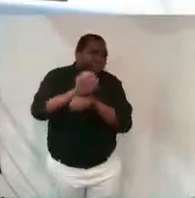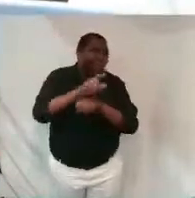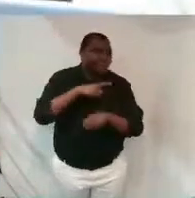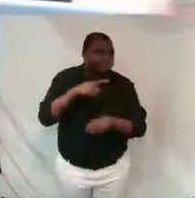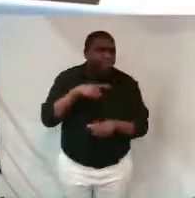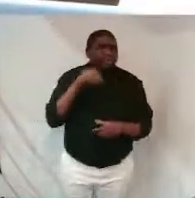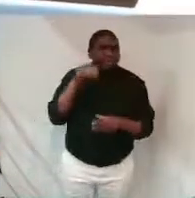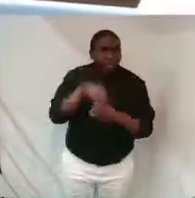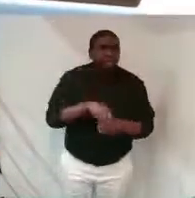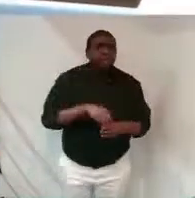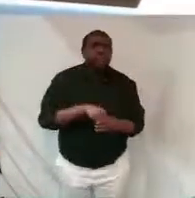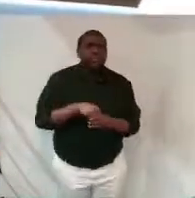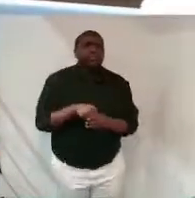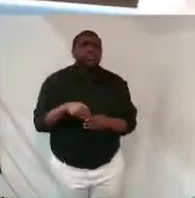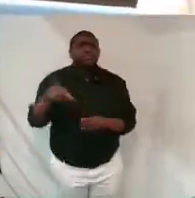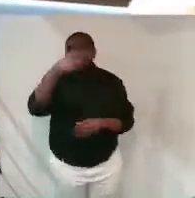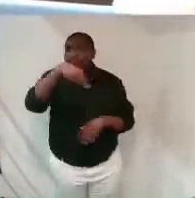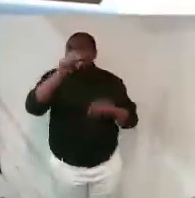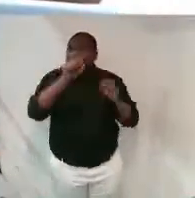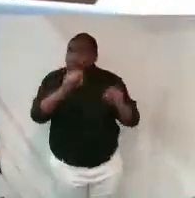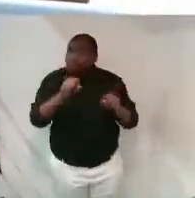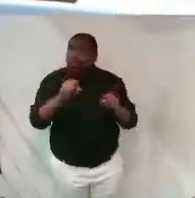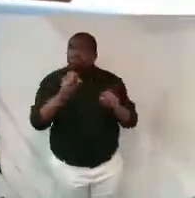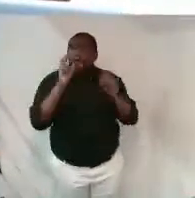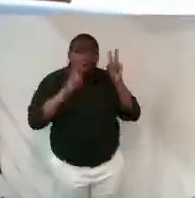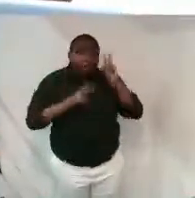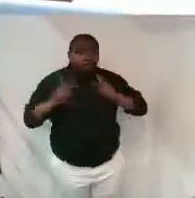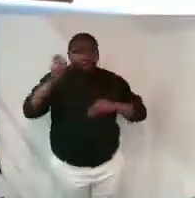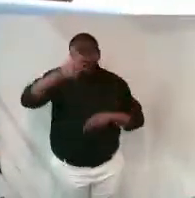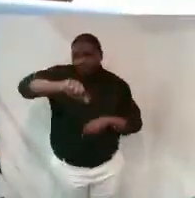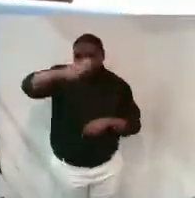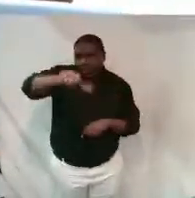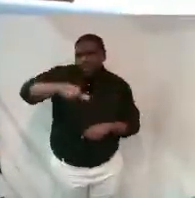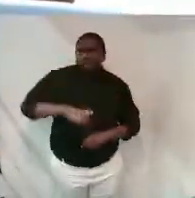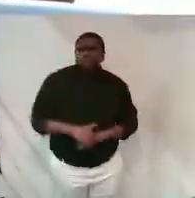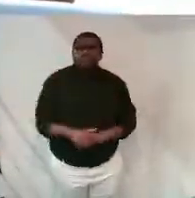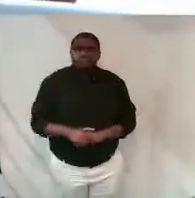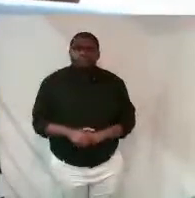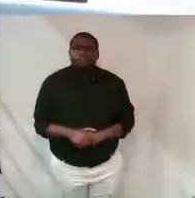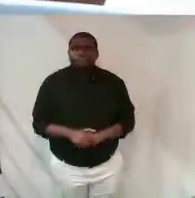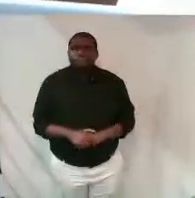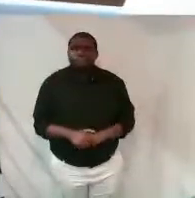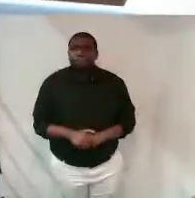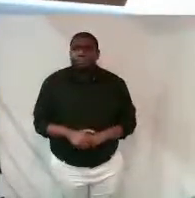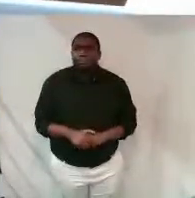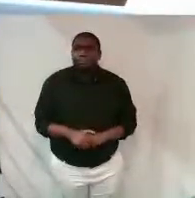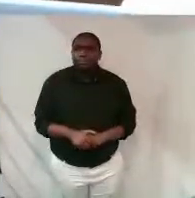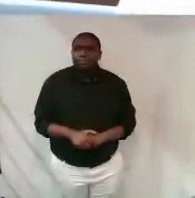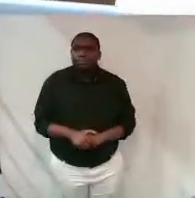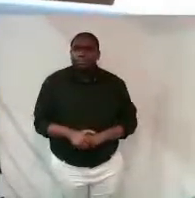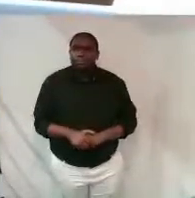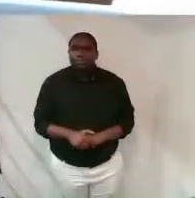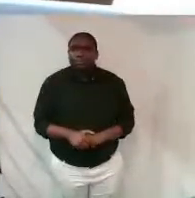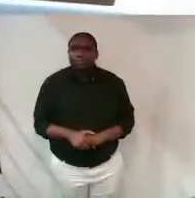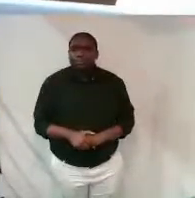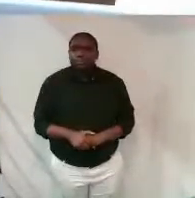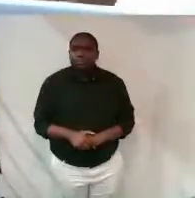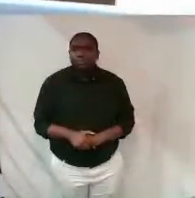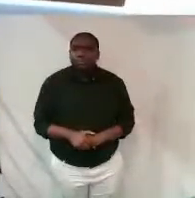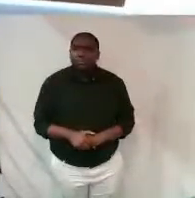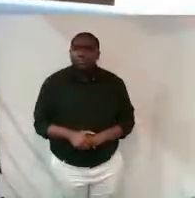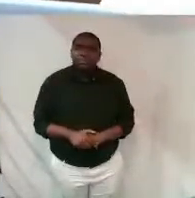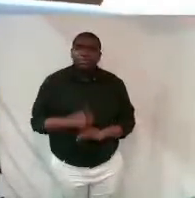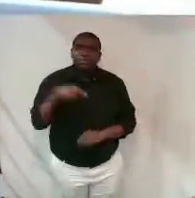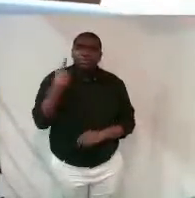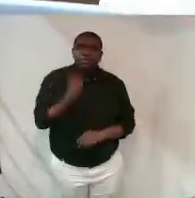link, para que vocês possam consultar. O que a gente gostaria, quando a gente tratou a questão, não foi, Roberto? Para